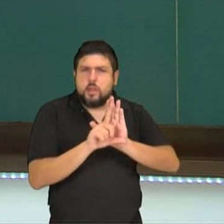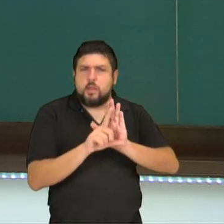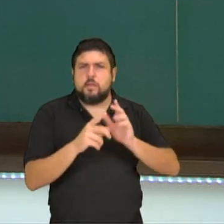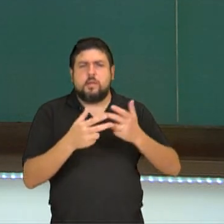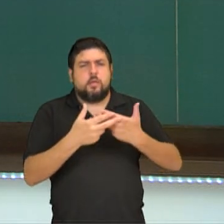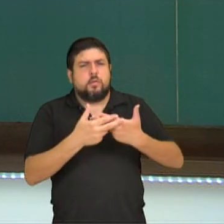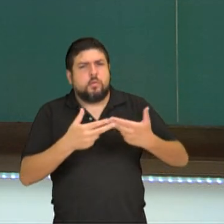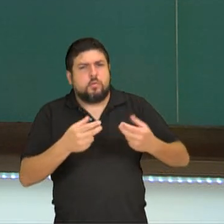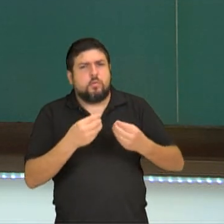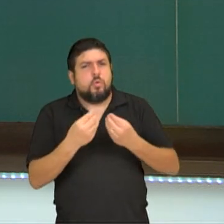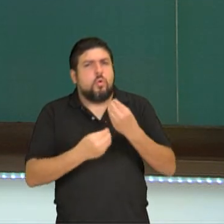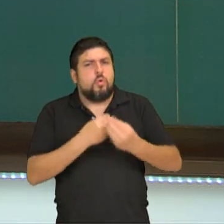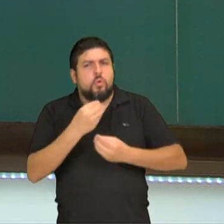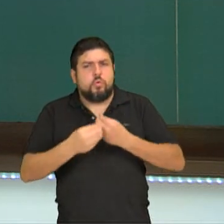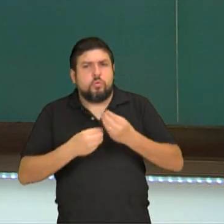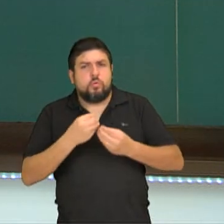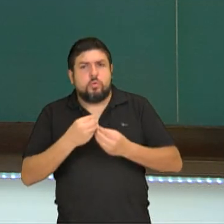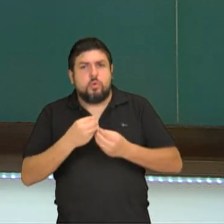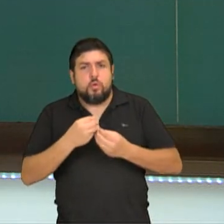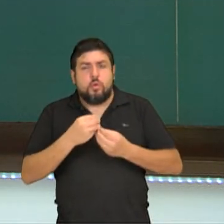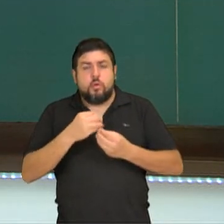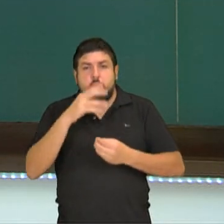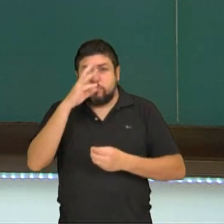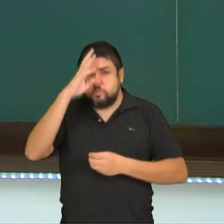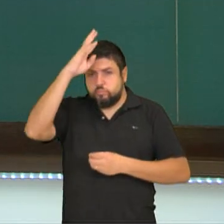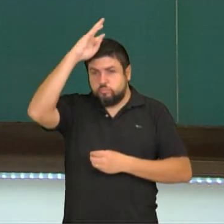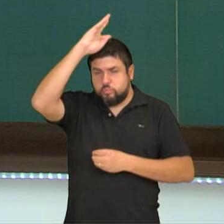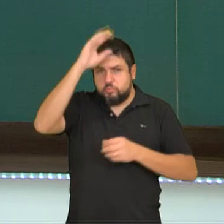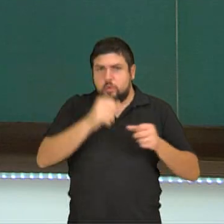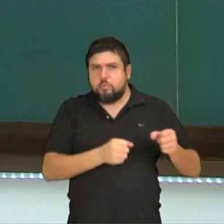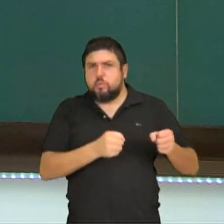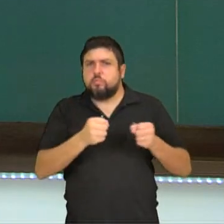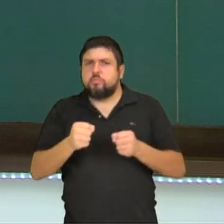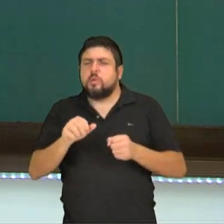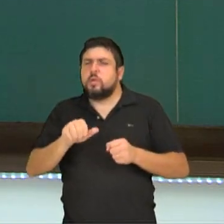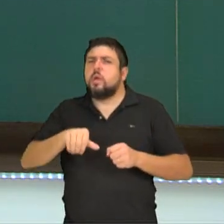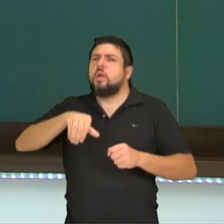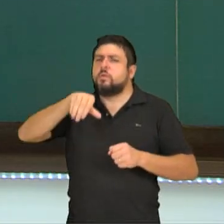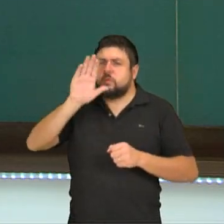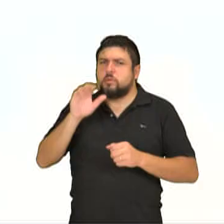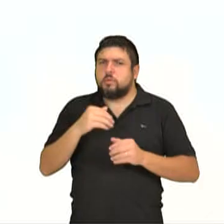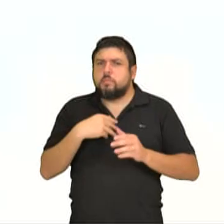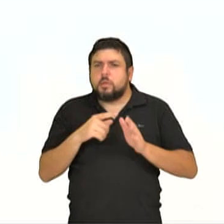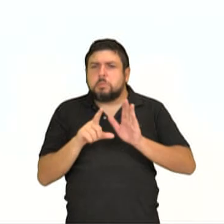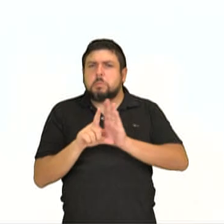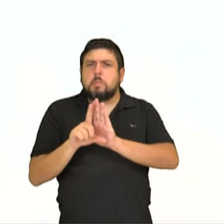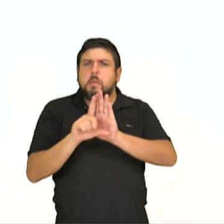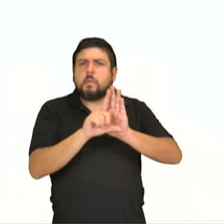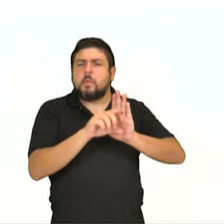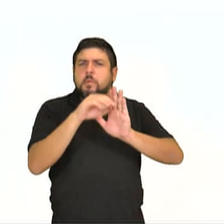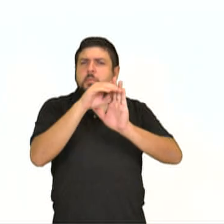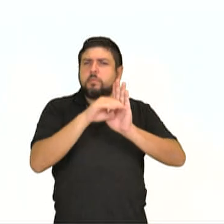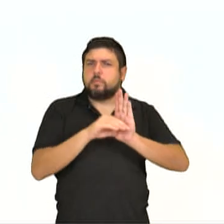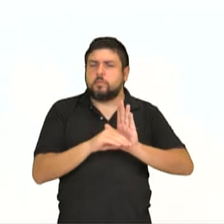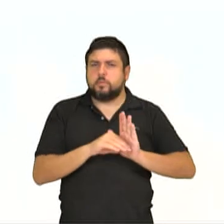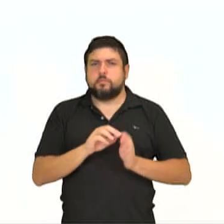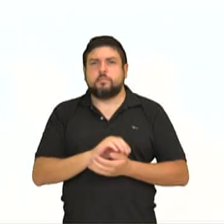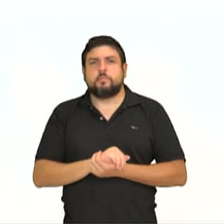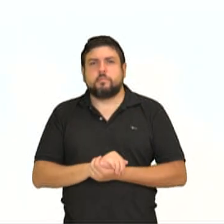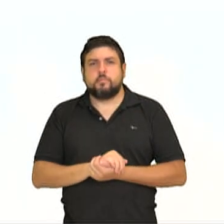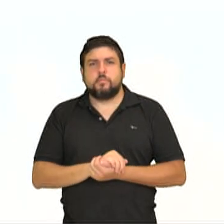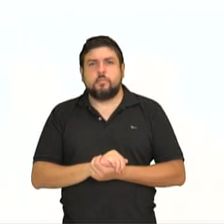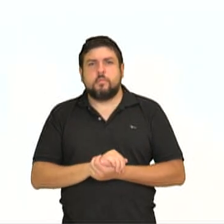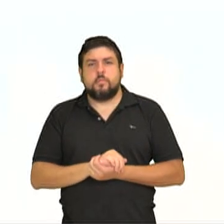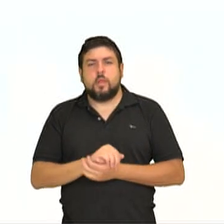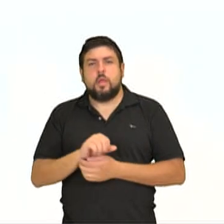As relações de poder em Roma vão ser mais burocráticas. O Senado, como a gente tem que lembrar,